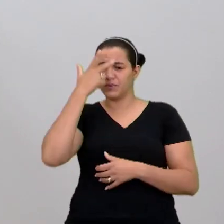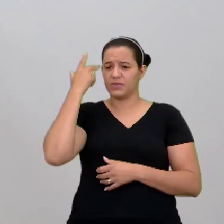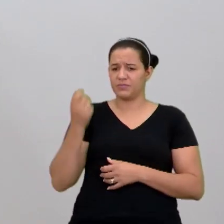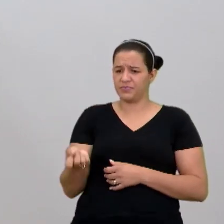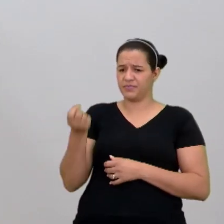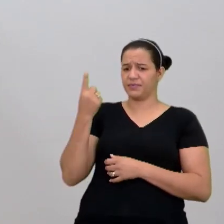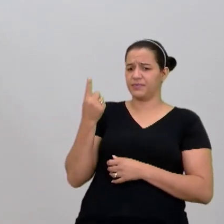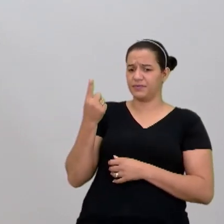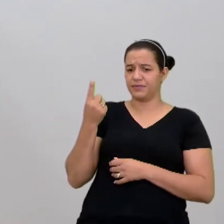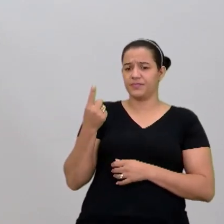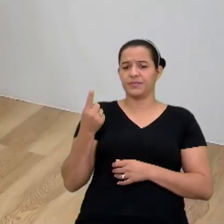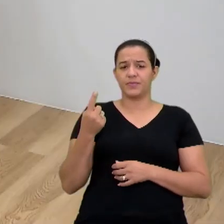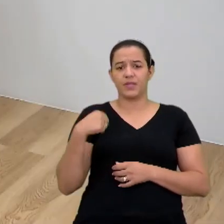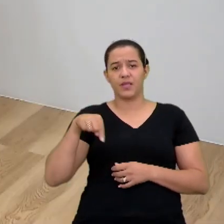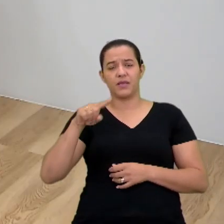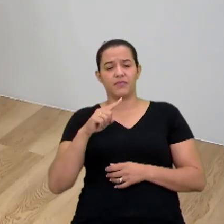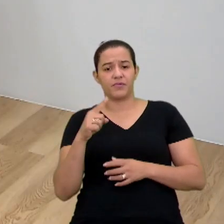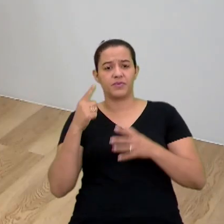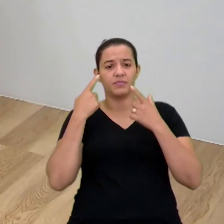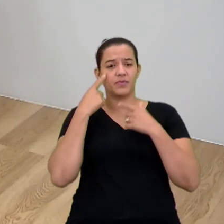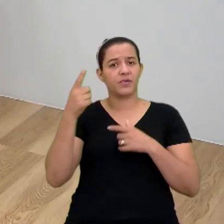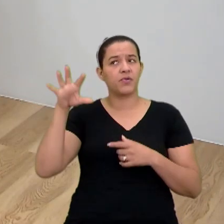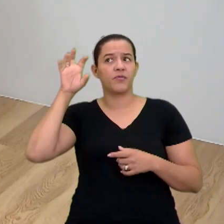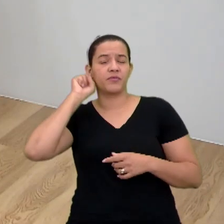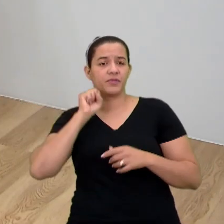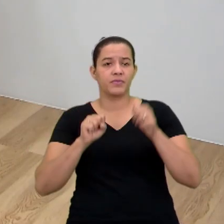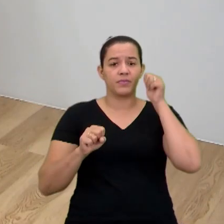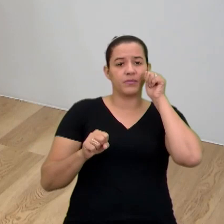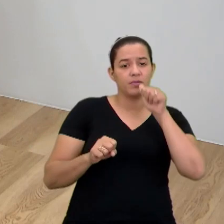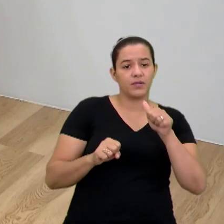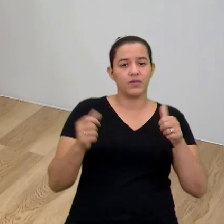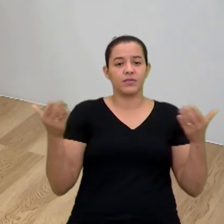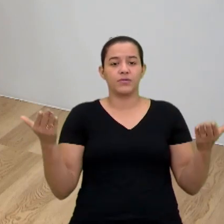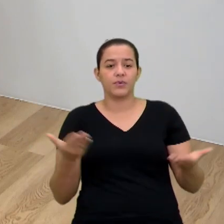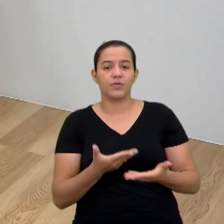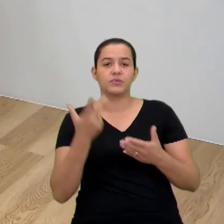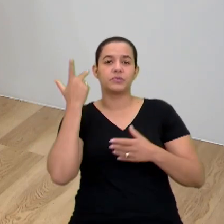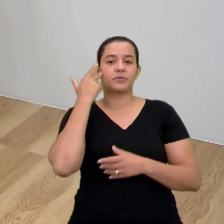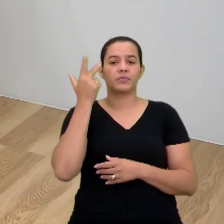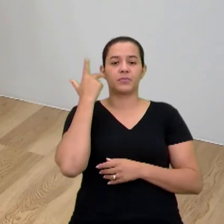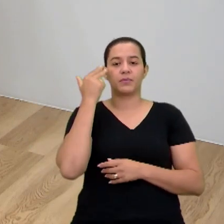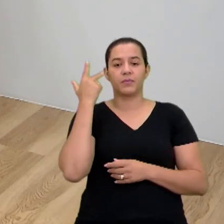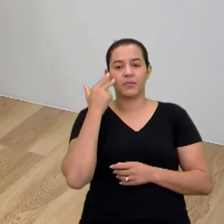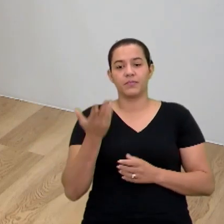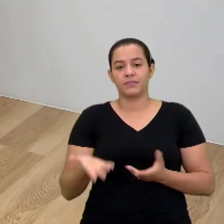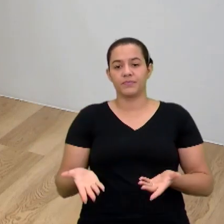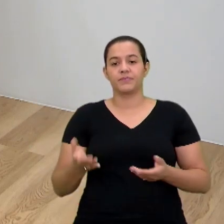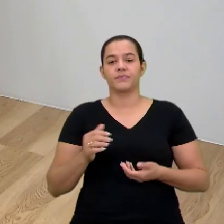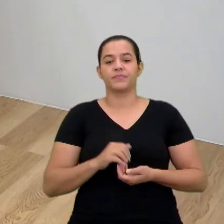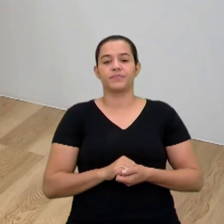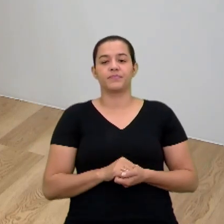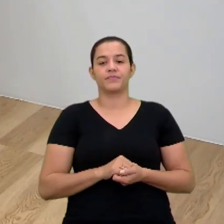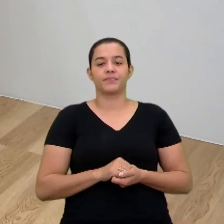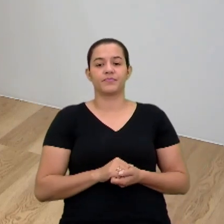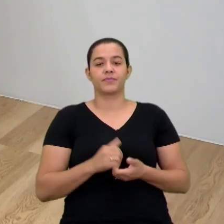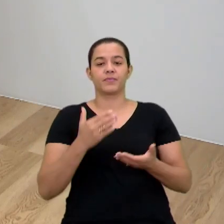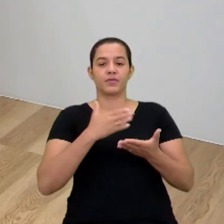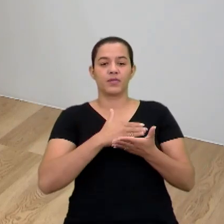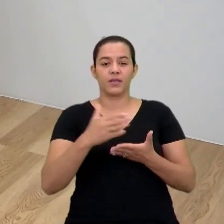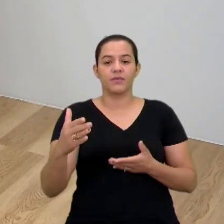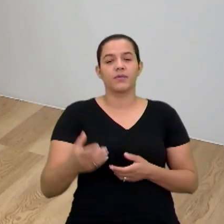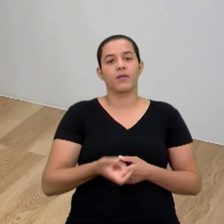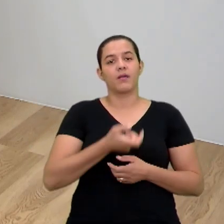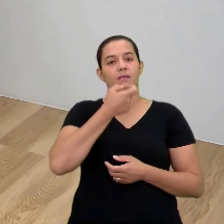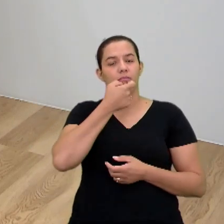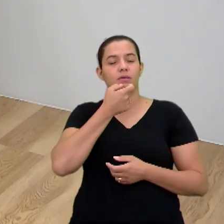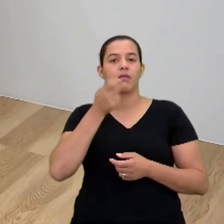causou, né? Sim. De você assistir a um jogo ouvindo a voz de uma mulher. E hoje já está super natural. Assim como quando começou a arbitragem